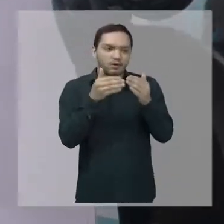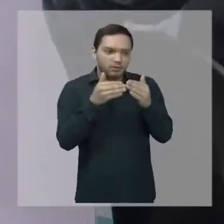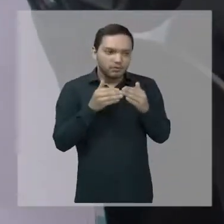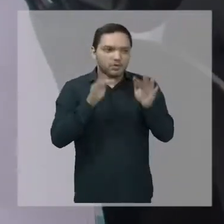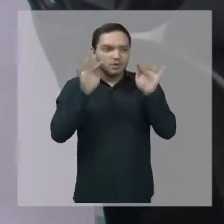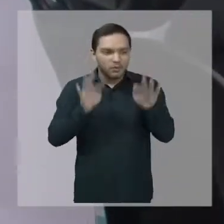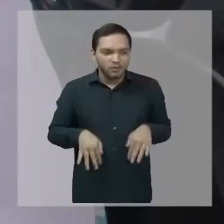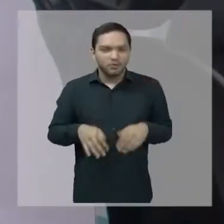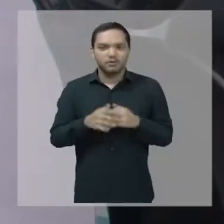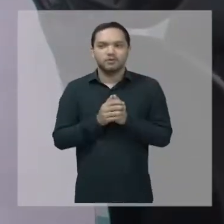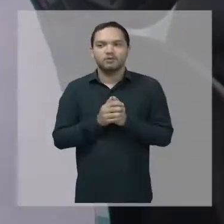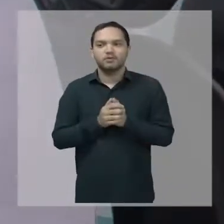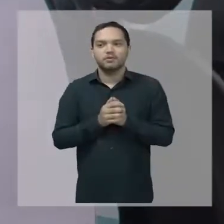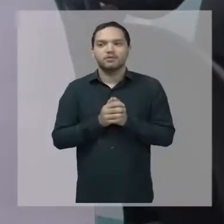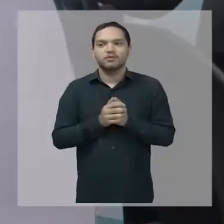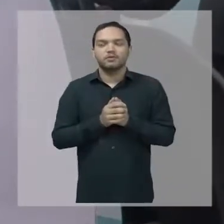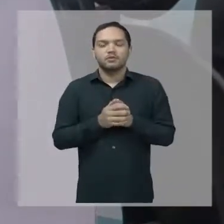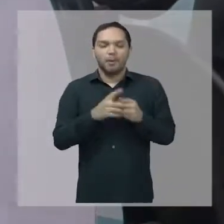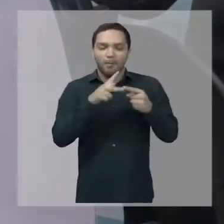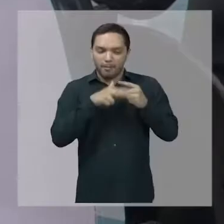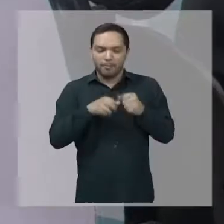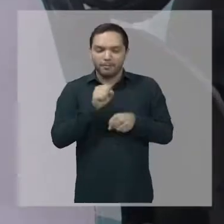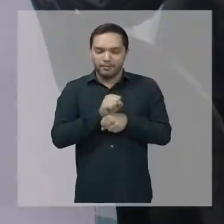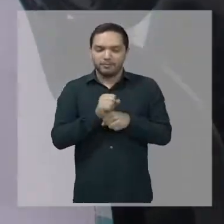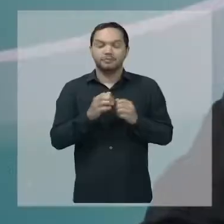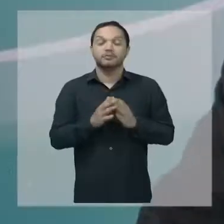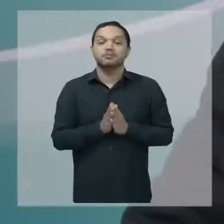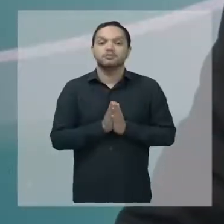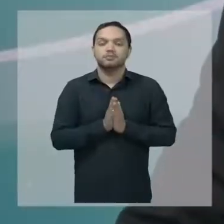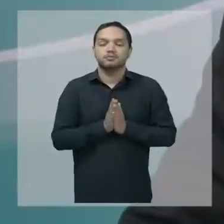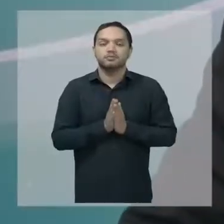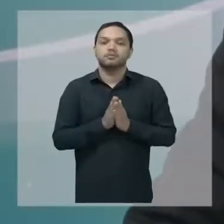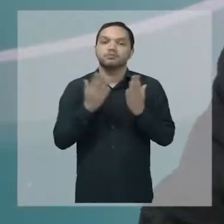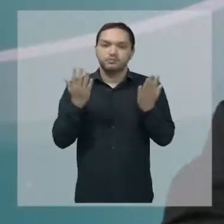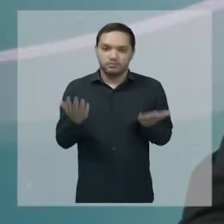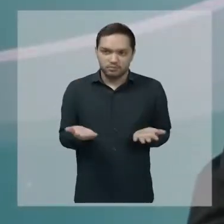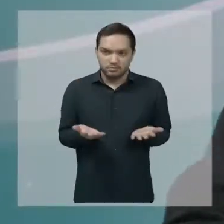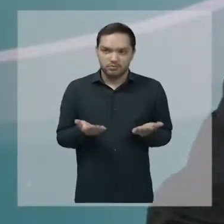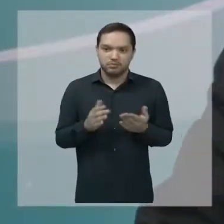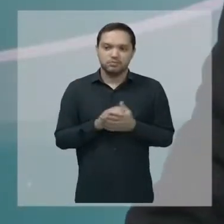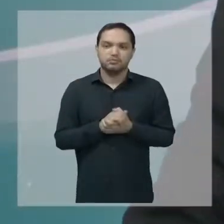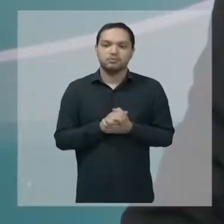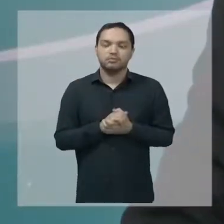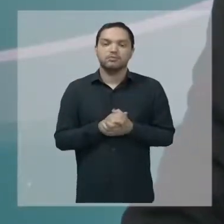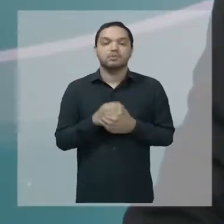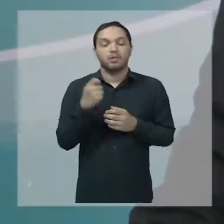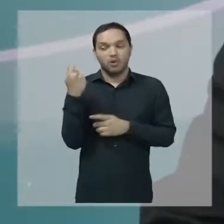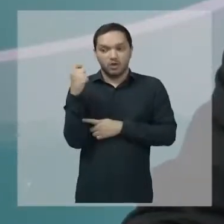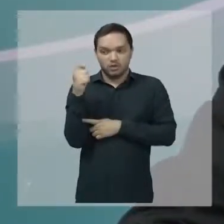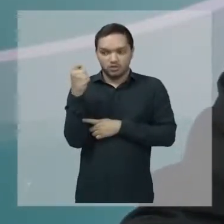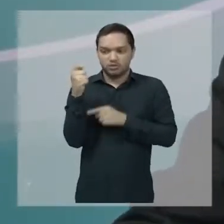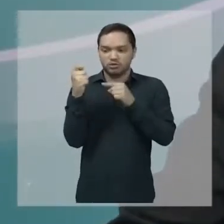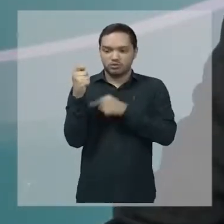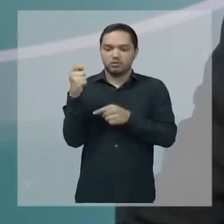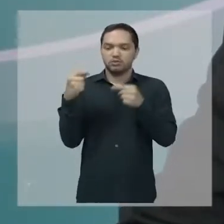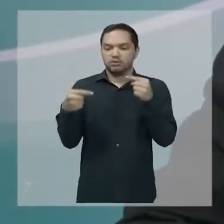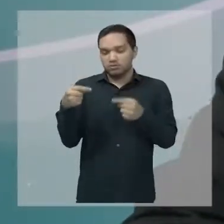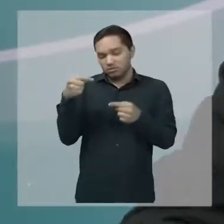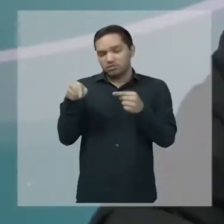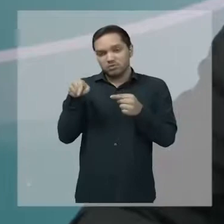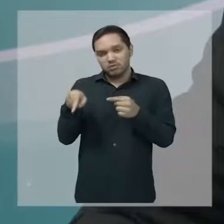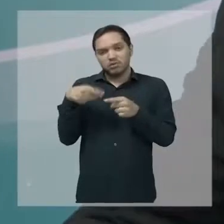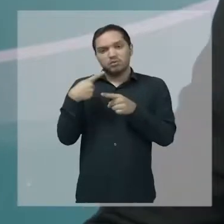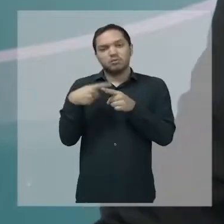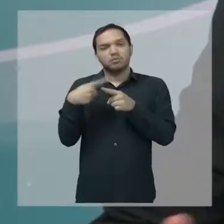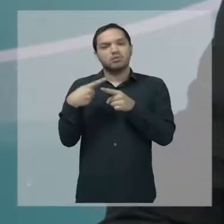Maia, deixa-me concluir, Maia, você não foi interrompido. Então esse é o primeiro aspecto. Ou seja, relativamente a isso, a Argentina está numa política